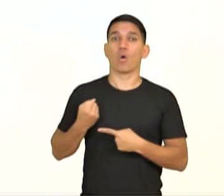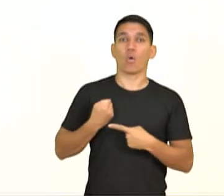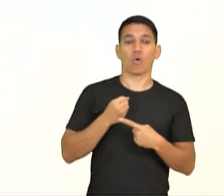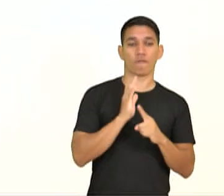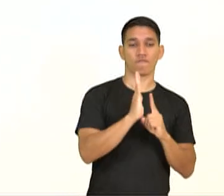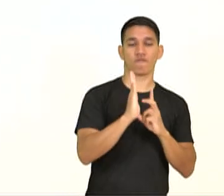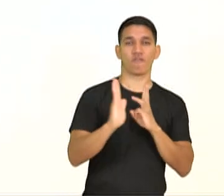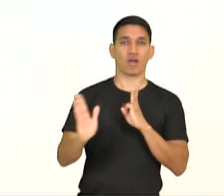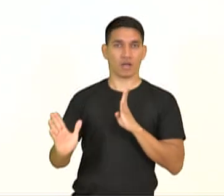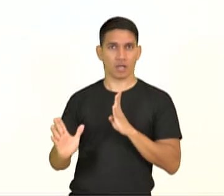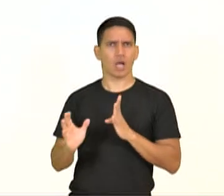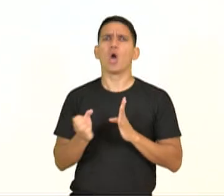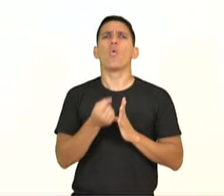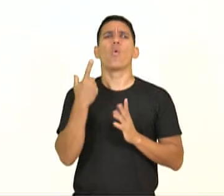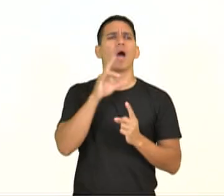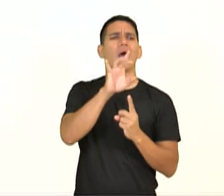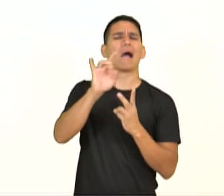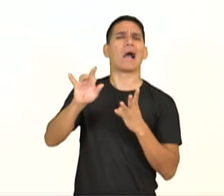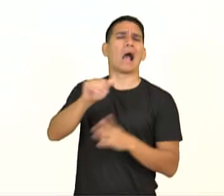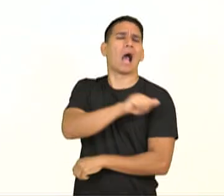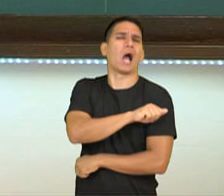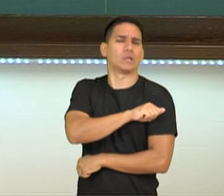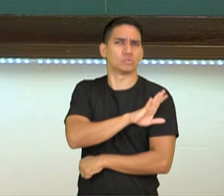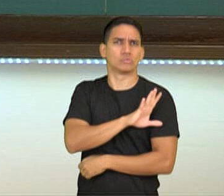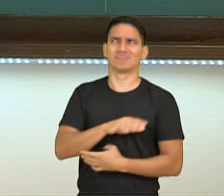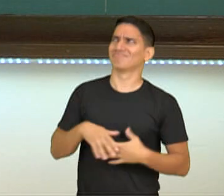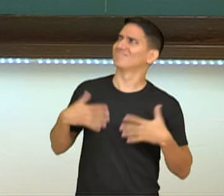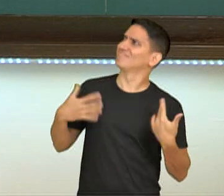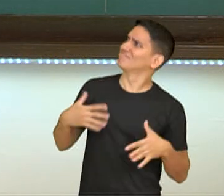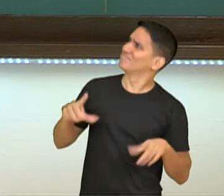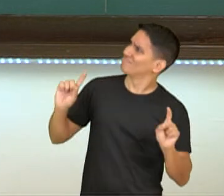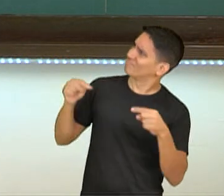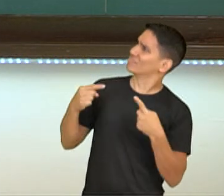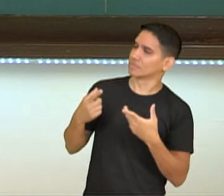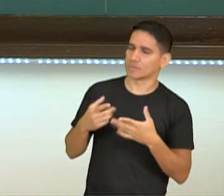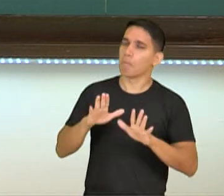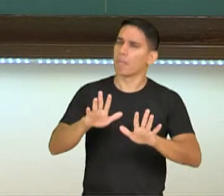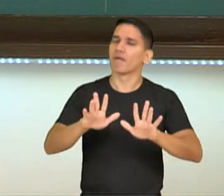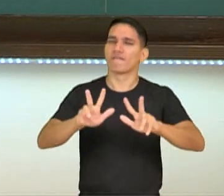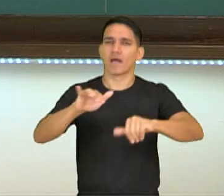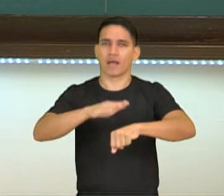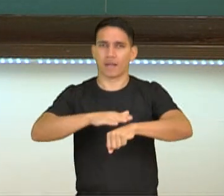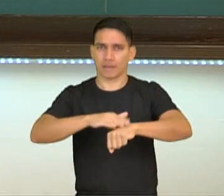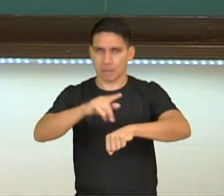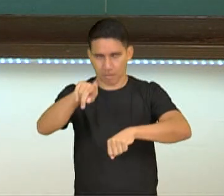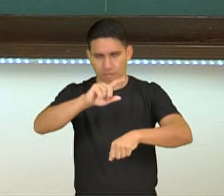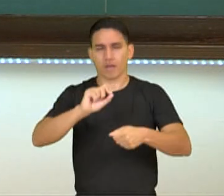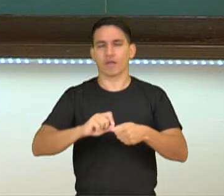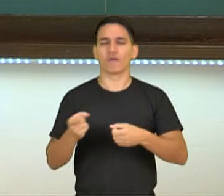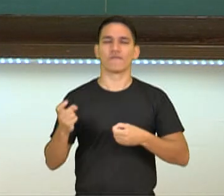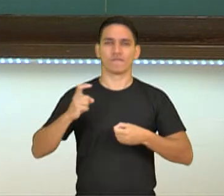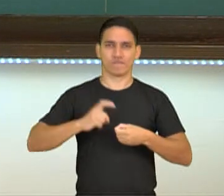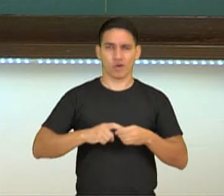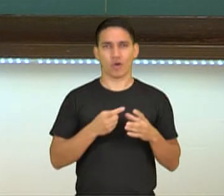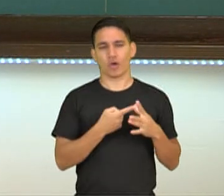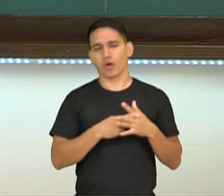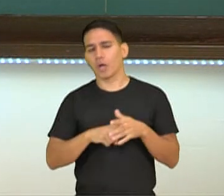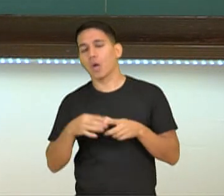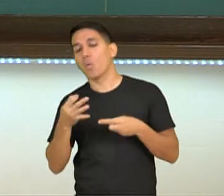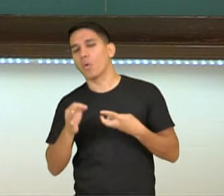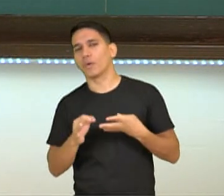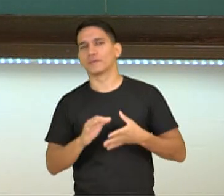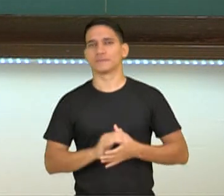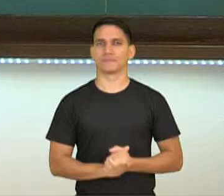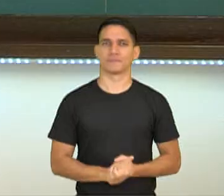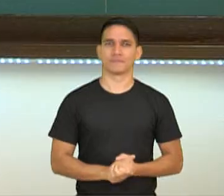há em cada fila? Que desafio, hein, professora? Mas a professora vai dar um tempinho para vocês, eu já retorno aqui para a gente verificar